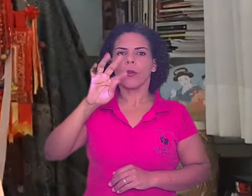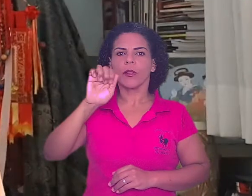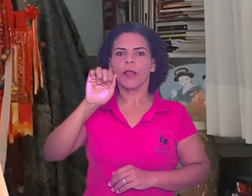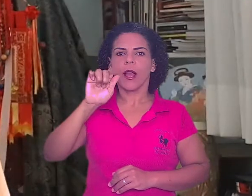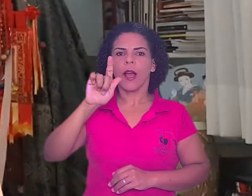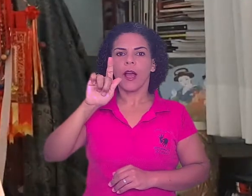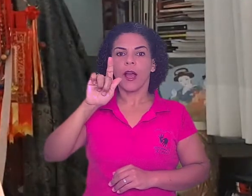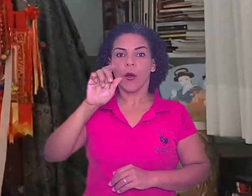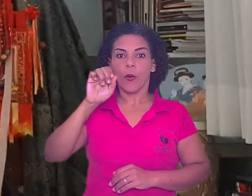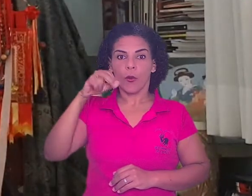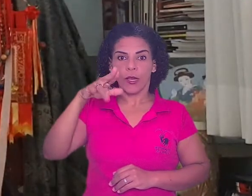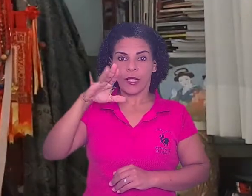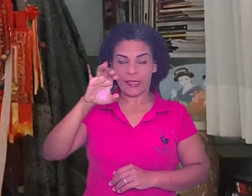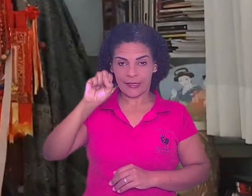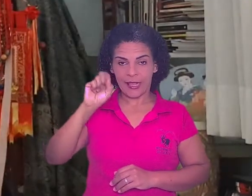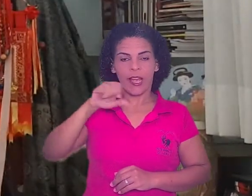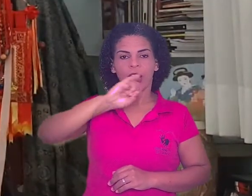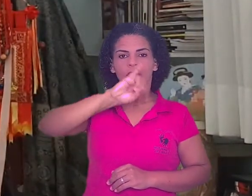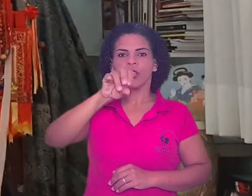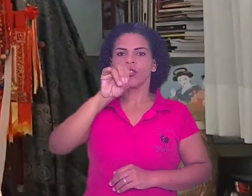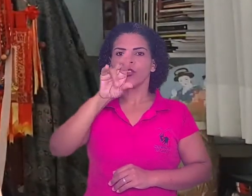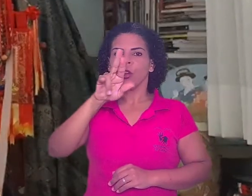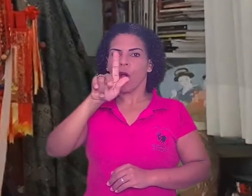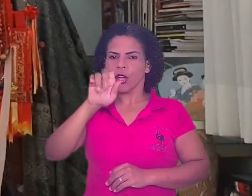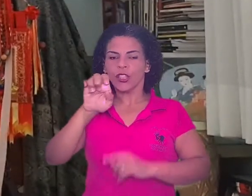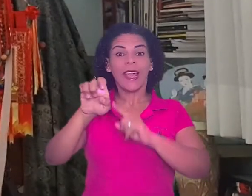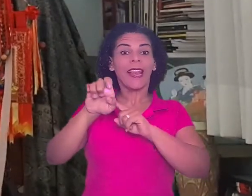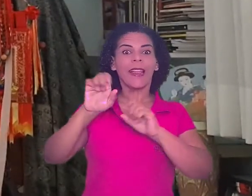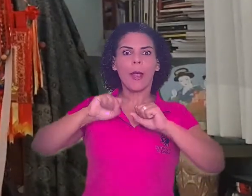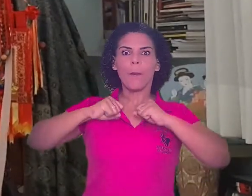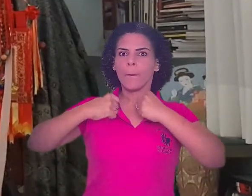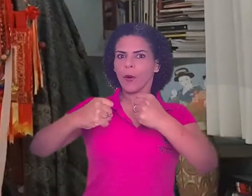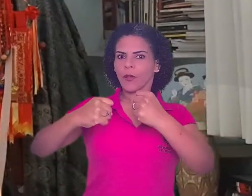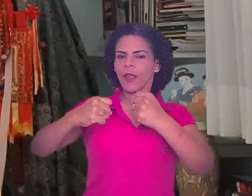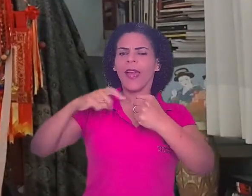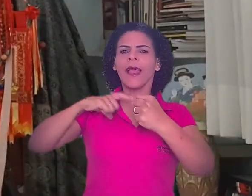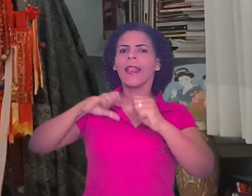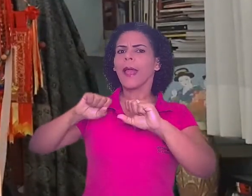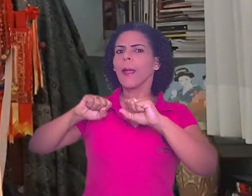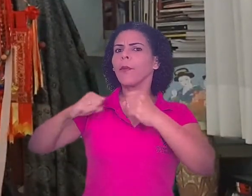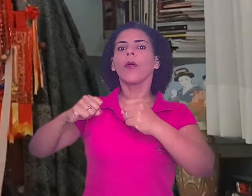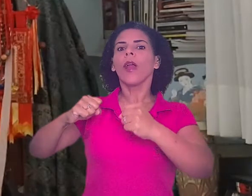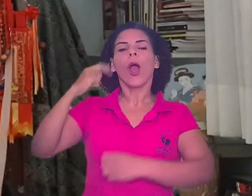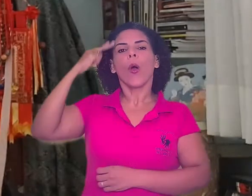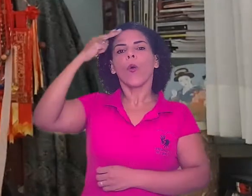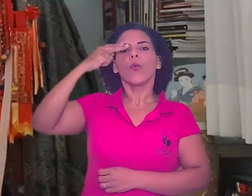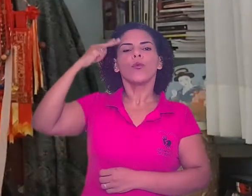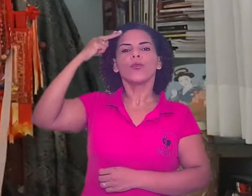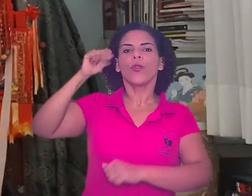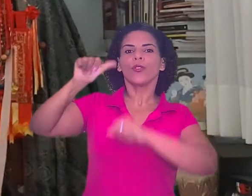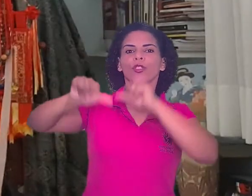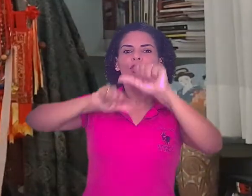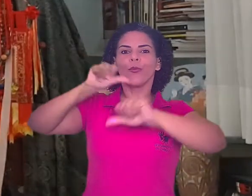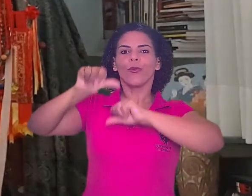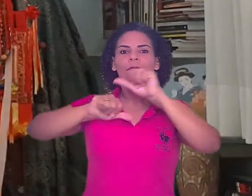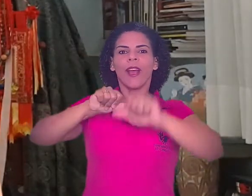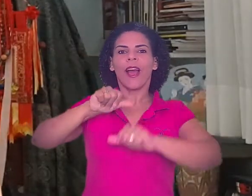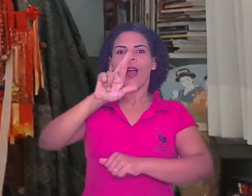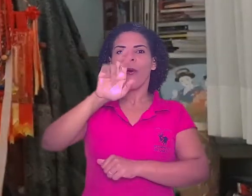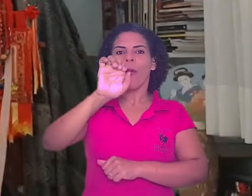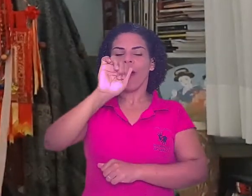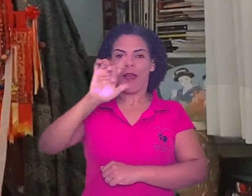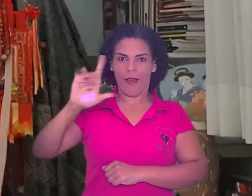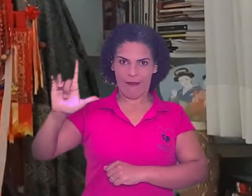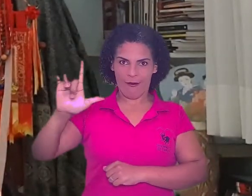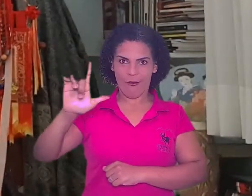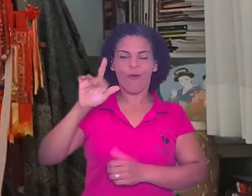livro. Ele tem um poder, e esse poder dele é ter sonhos efetivos. Ele altera a realidade com esses